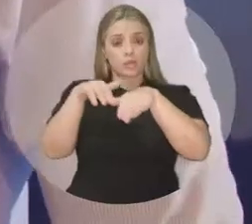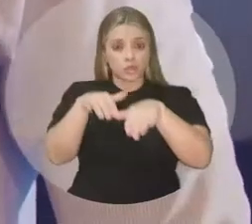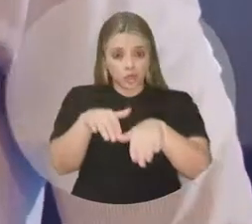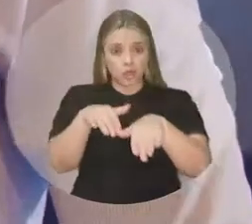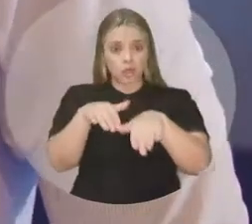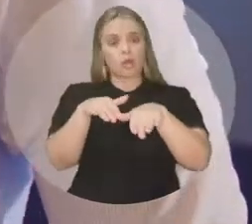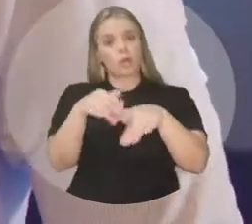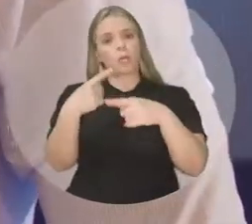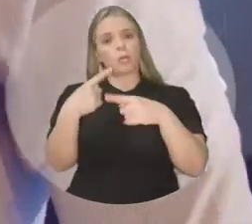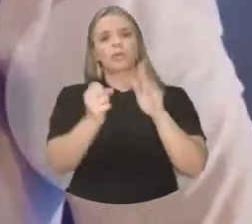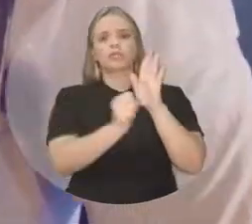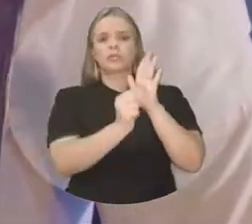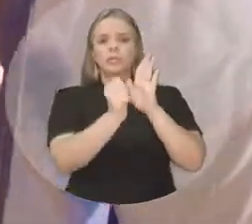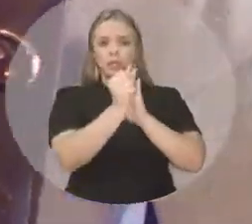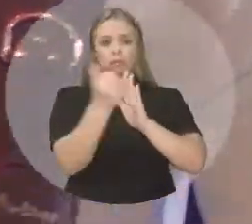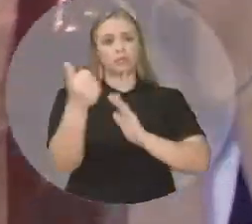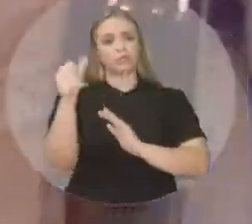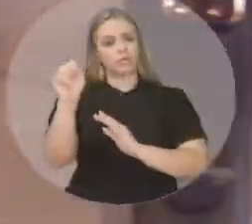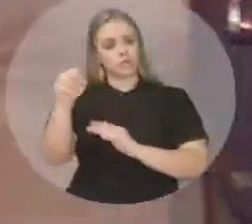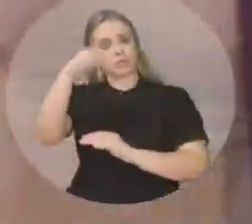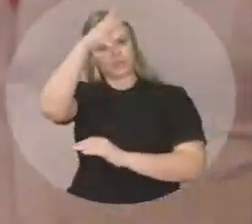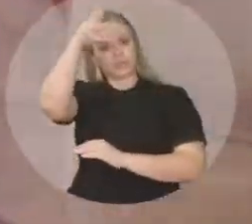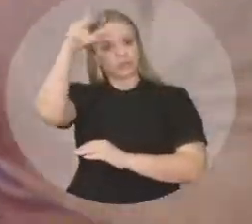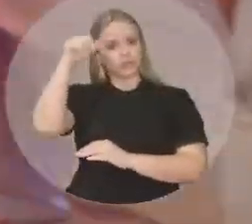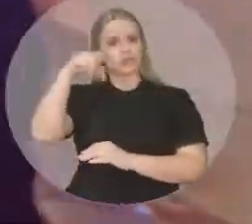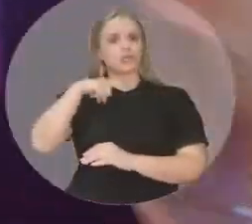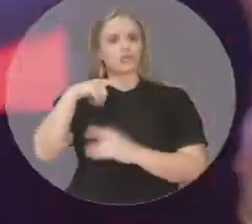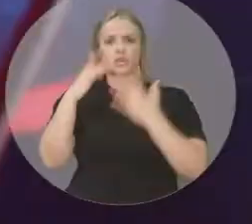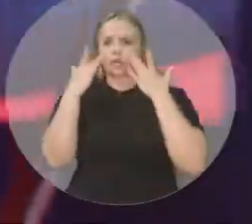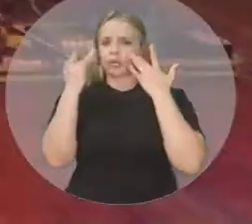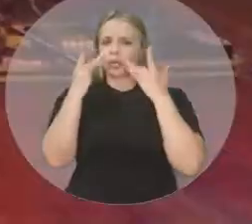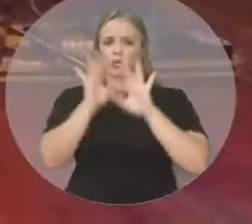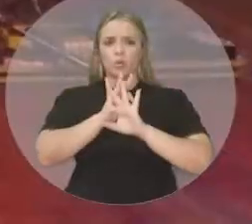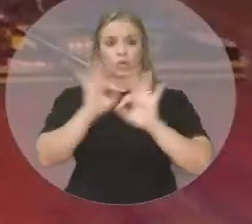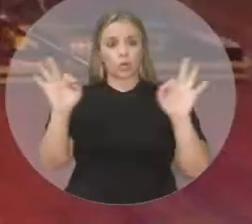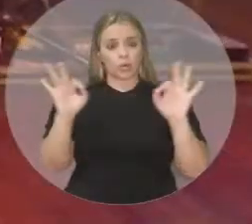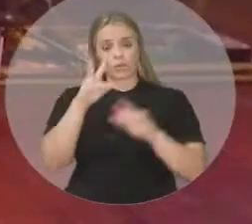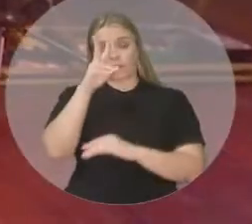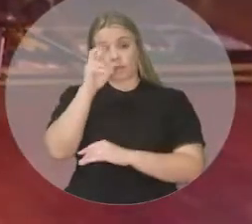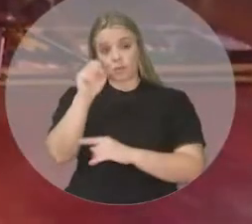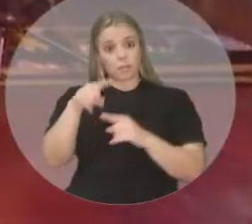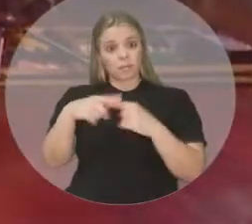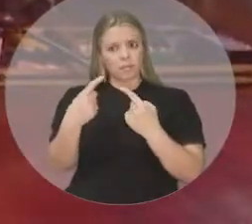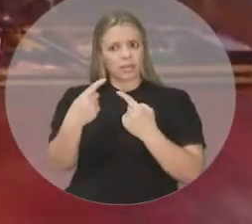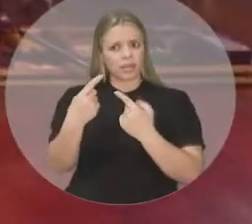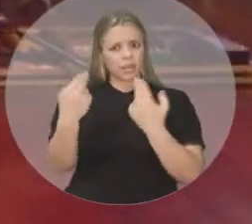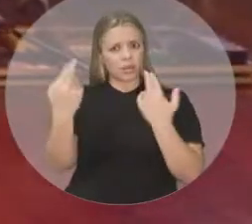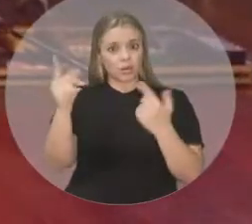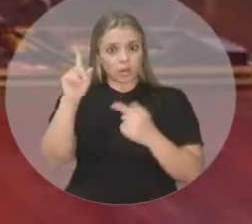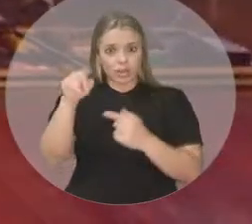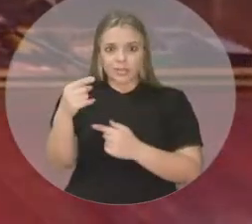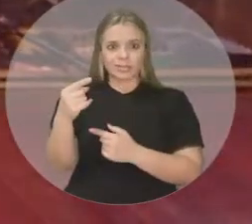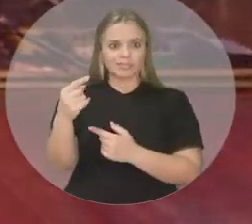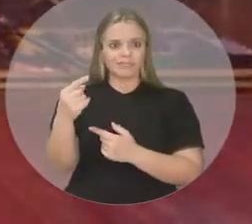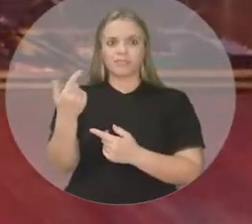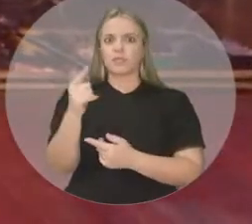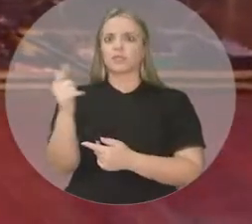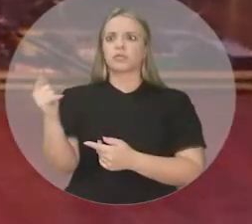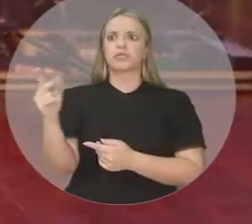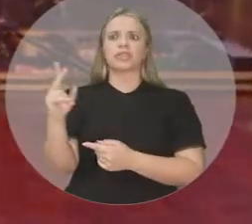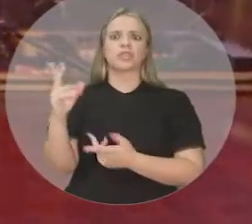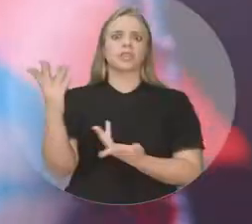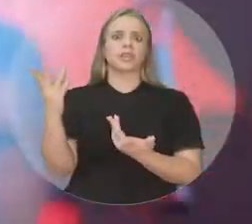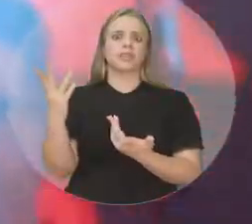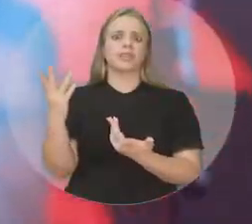esse palco e essa experiência. Daqui a pouquinho vocês vão entender essa experiência, que eles estavam aqui na passagem de som e tá